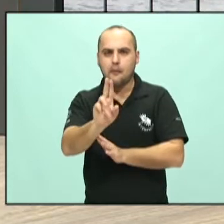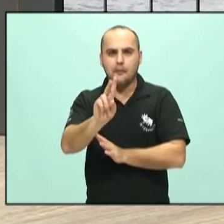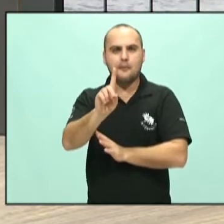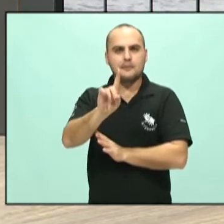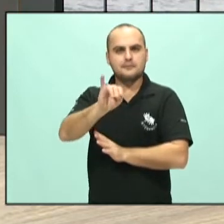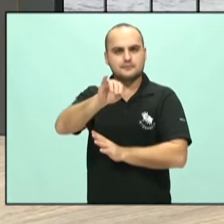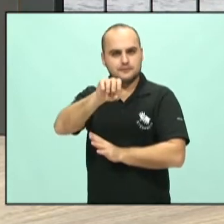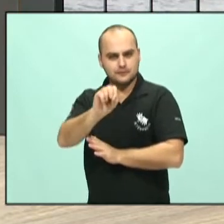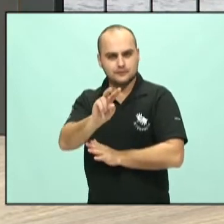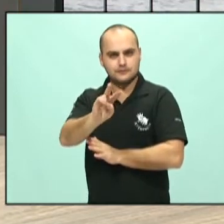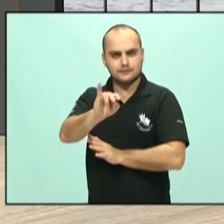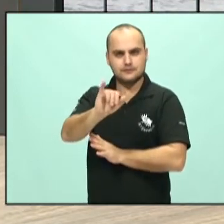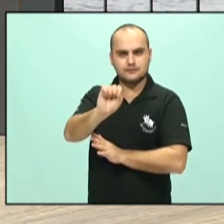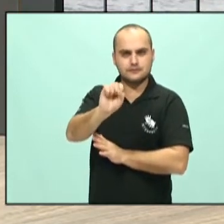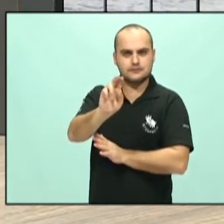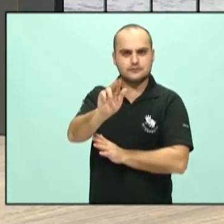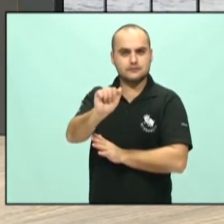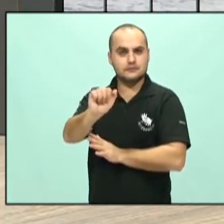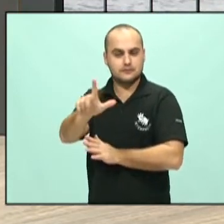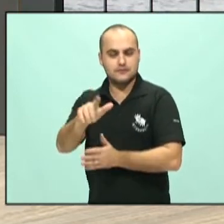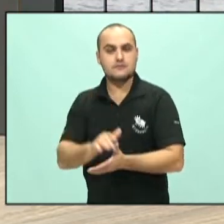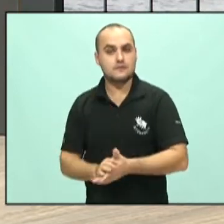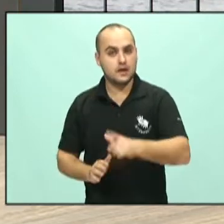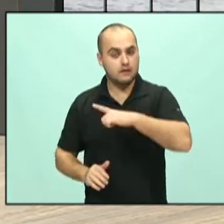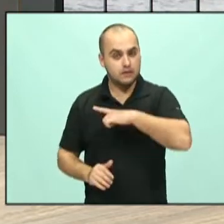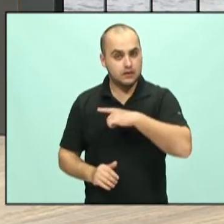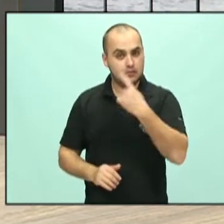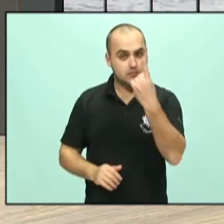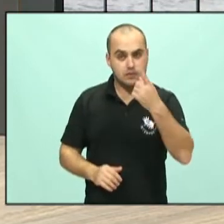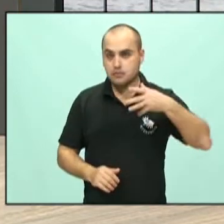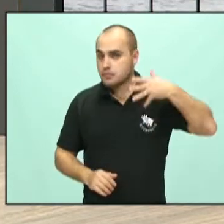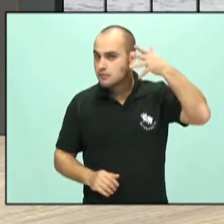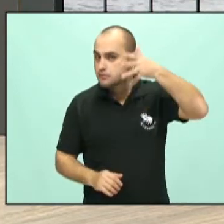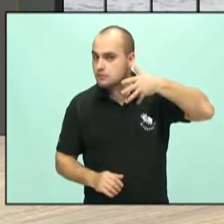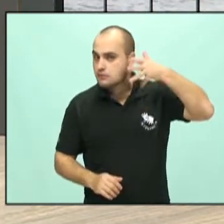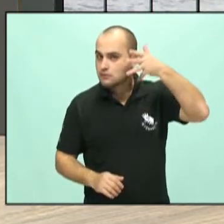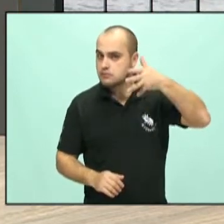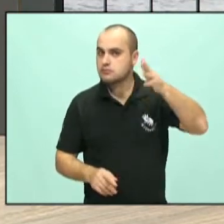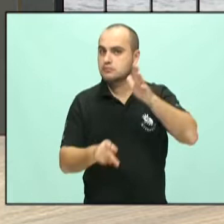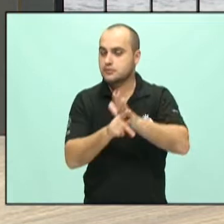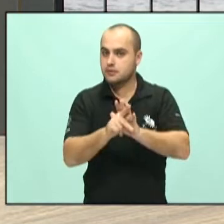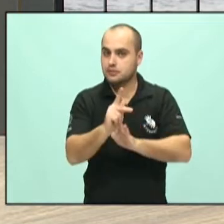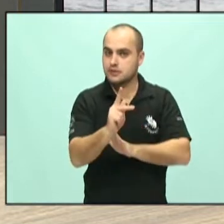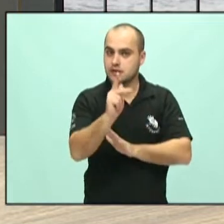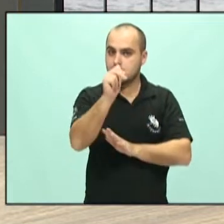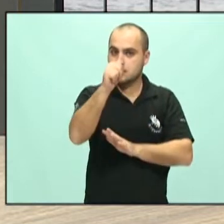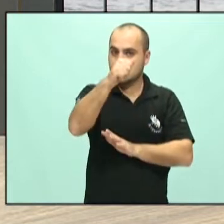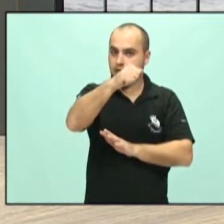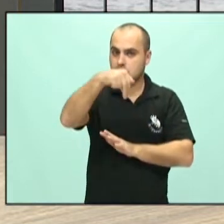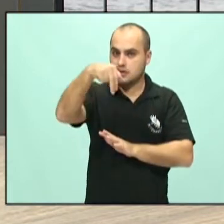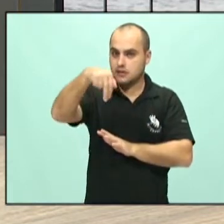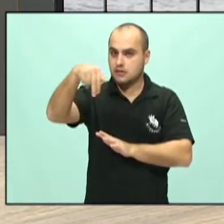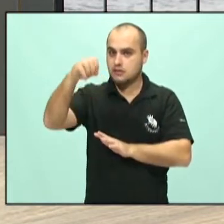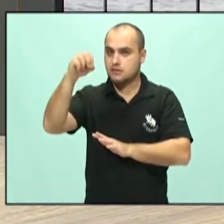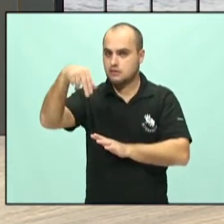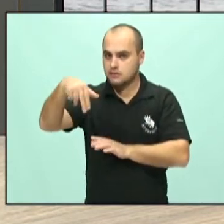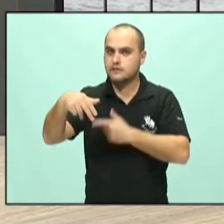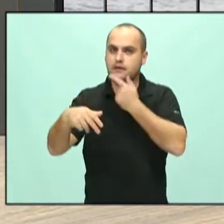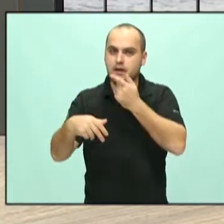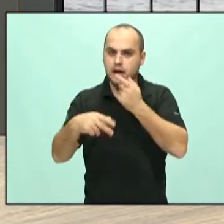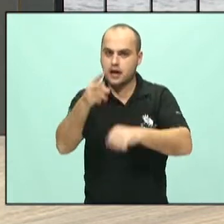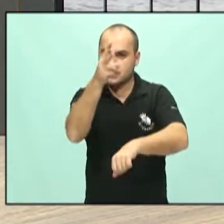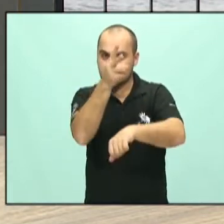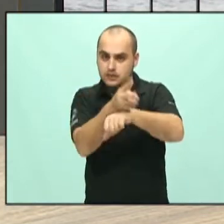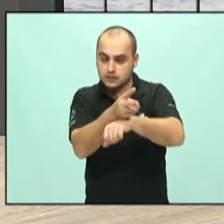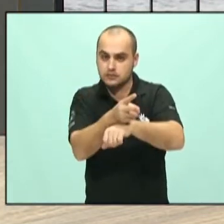daqui da região. Vamos ter uma palestra também com o representante da Canon, o Bruno Massal, que vai falar sobre câmeras de cinema, né?